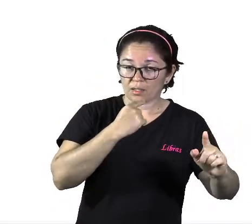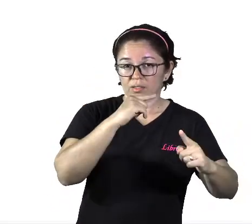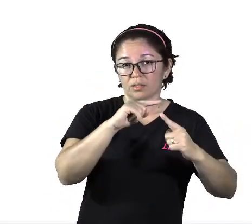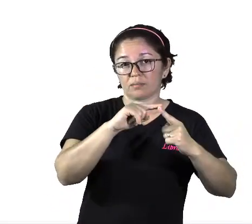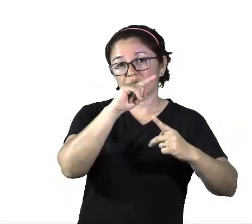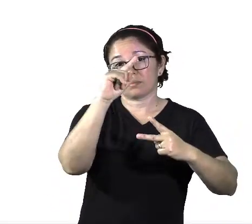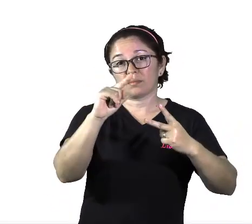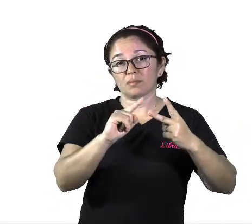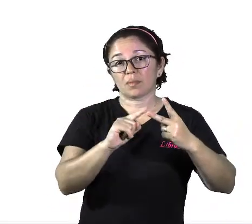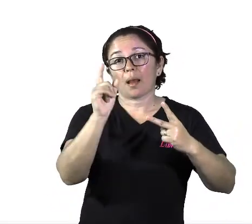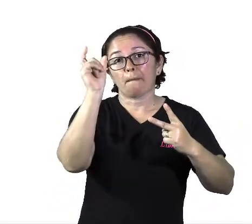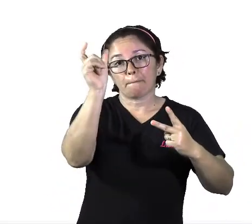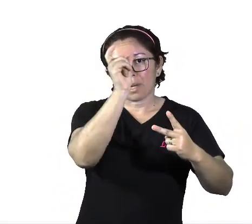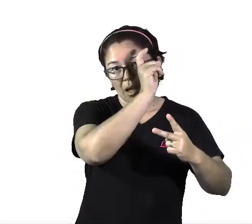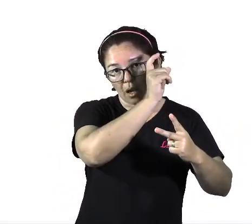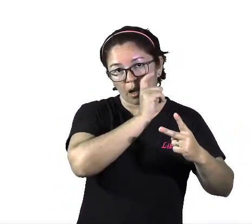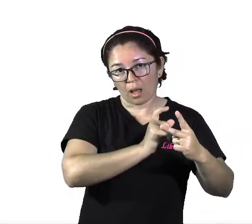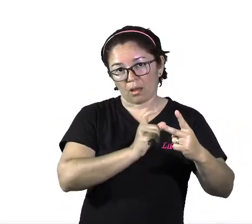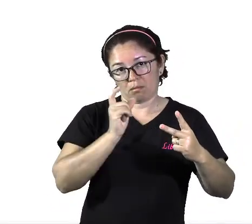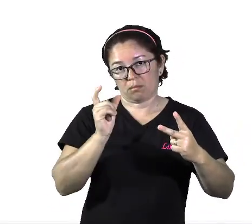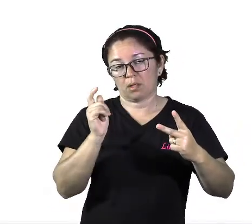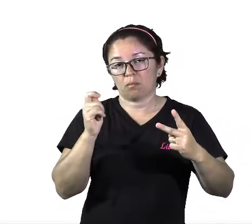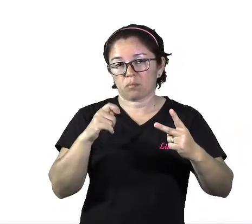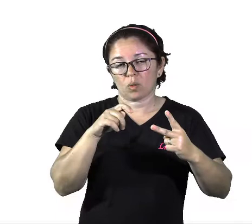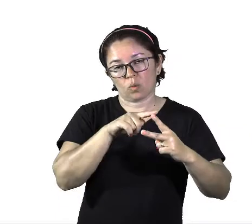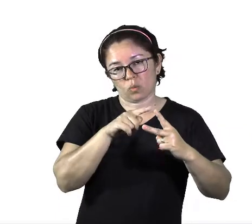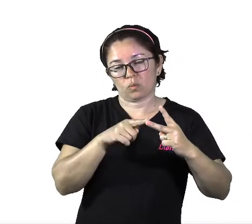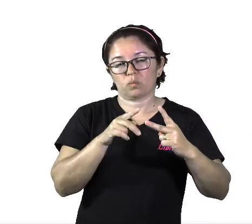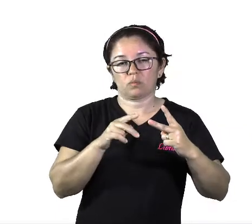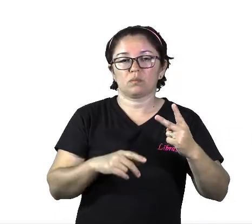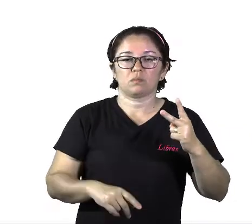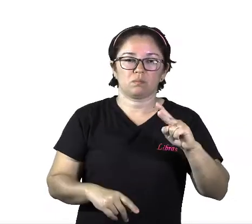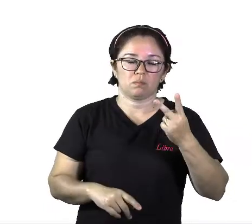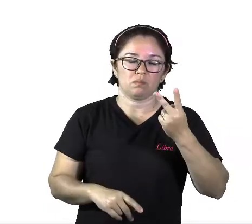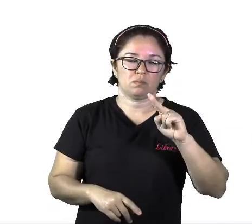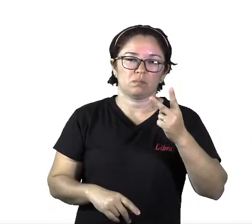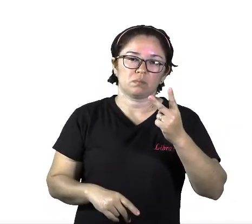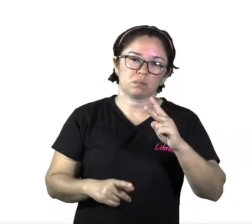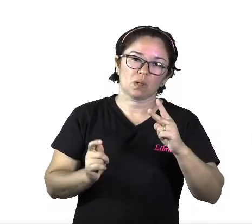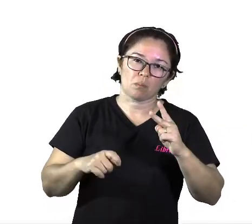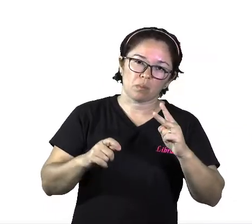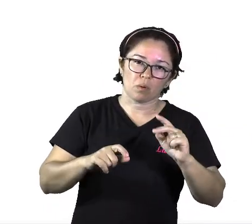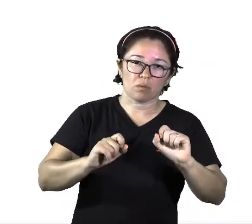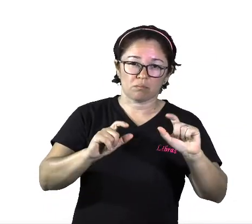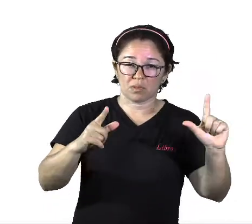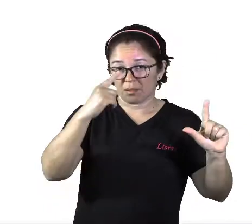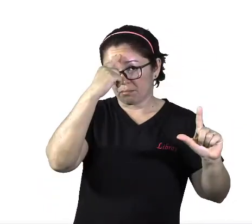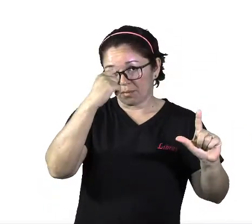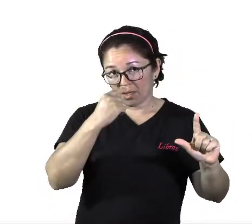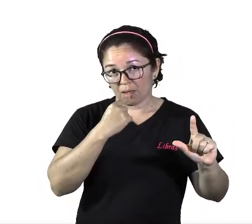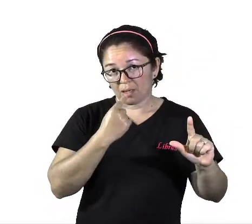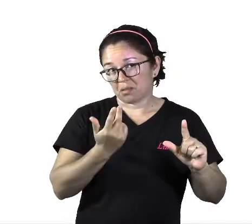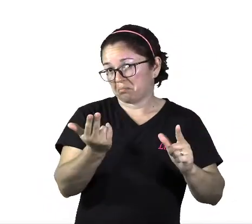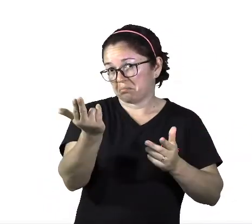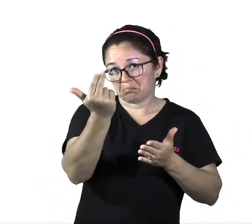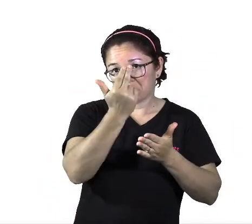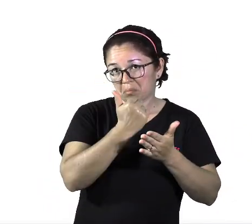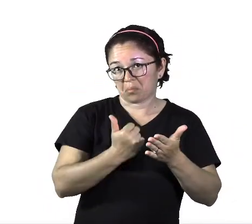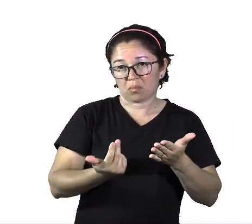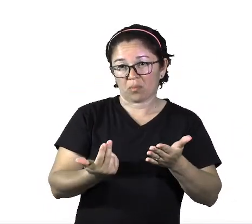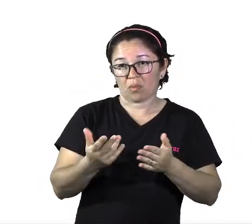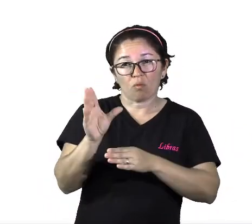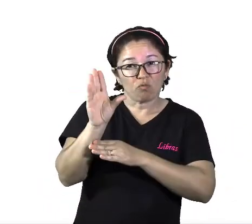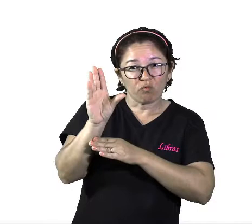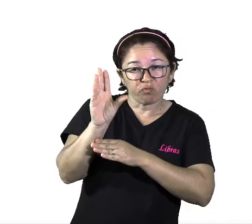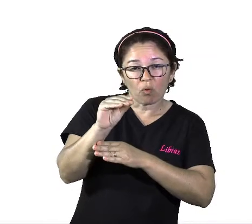ao assunto. Então, posso mesclar nessas fotodenúncias tanto linguagem verbal quanto não verbal. Ter apenas lá foto, sem